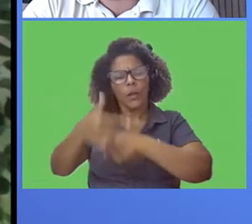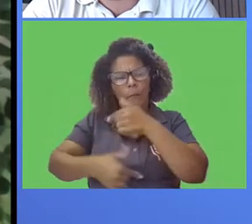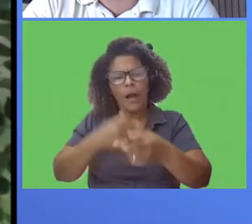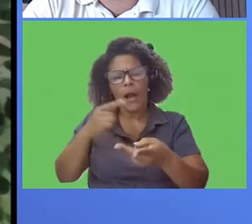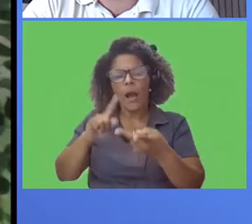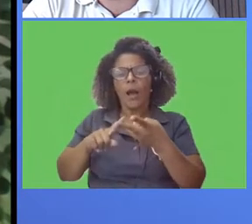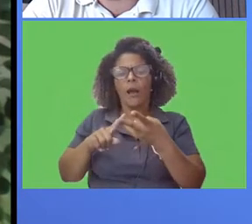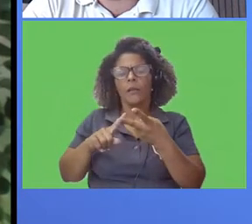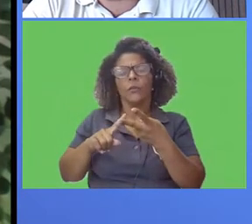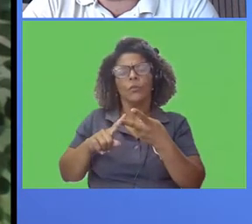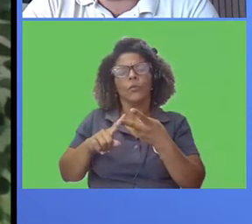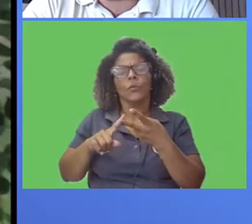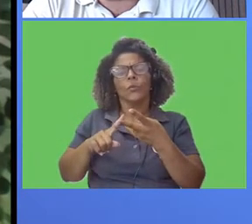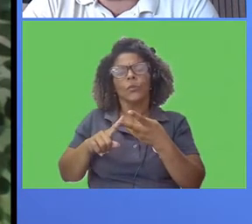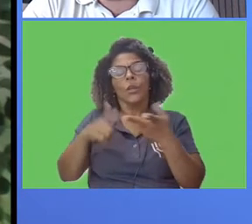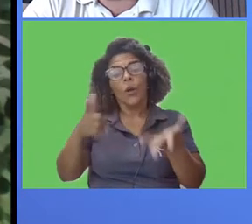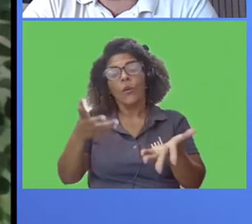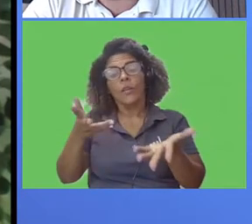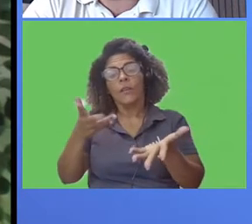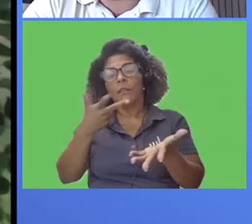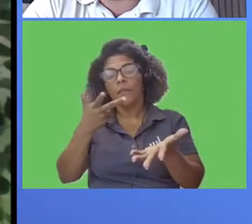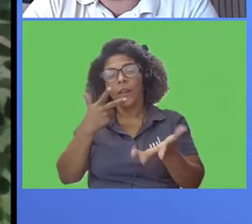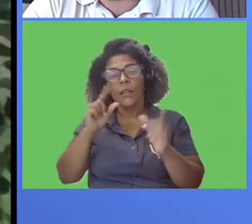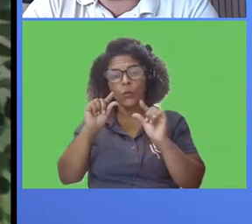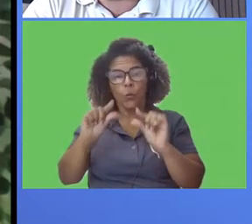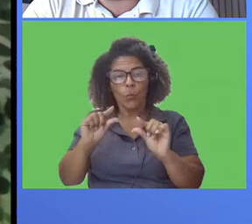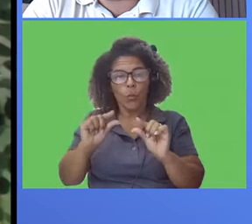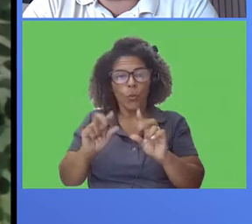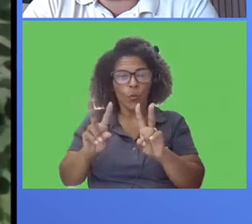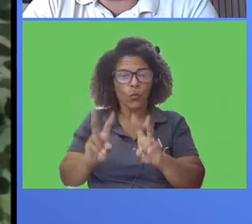ampla. E aí eu queria que você tocasse um pouco